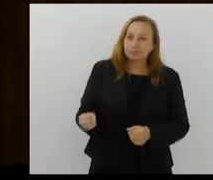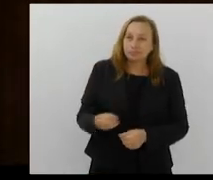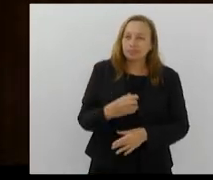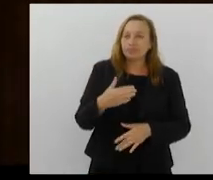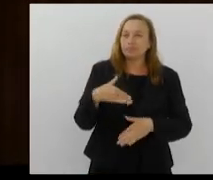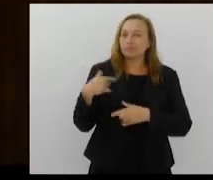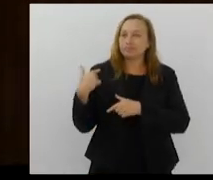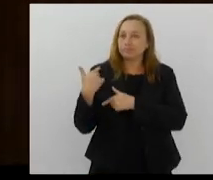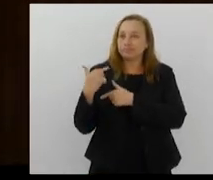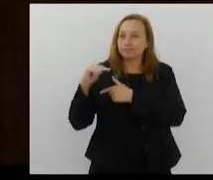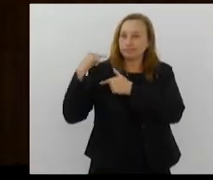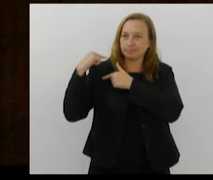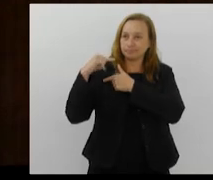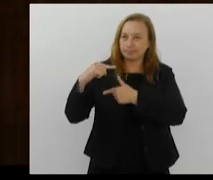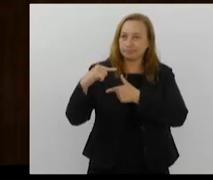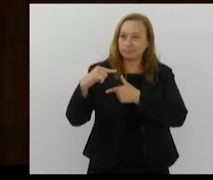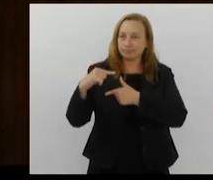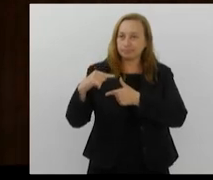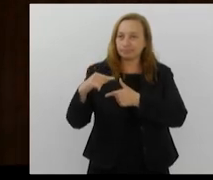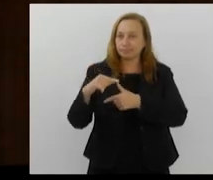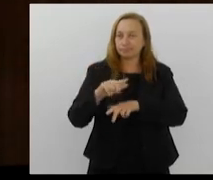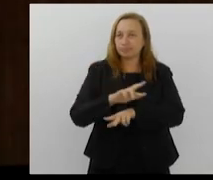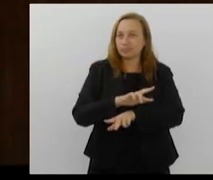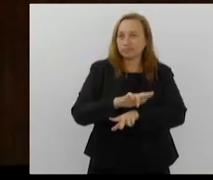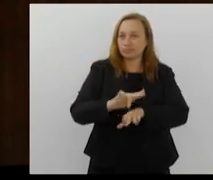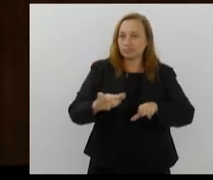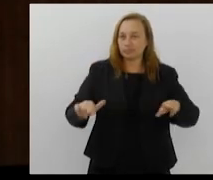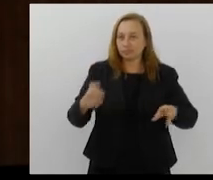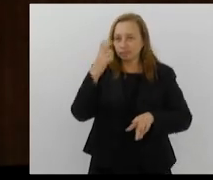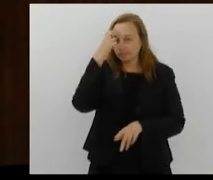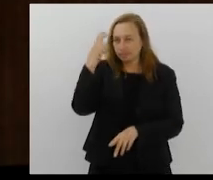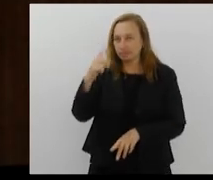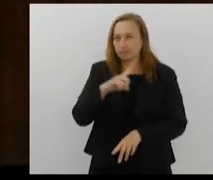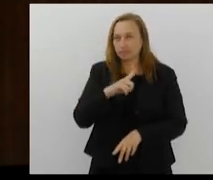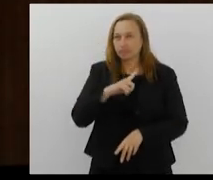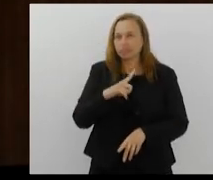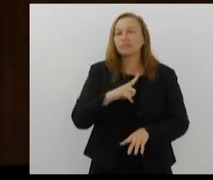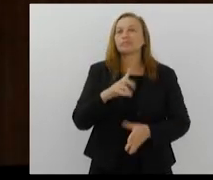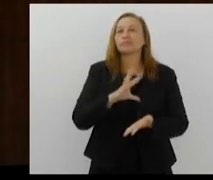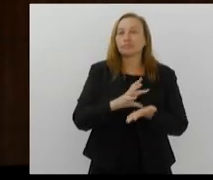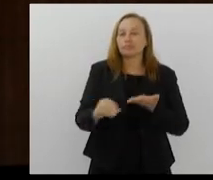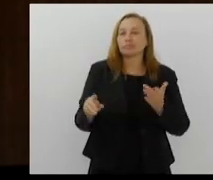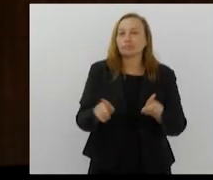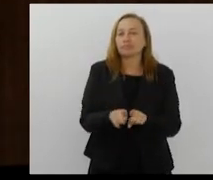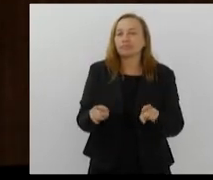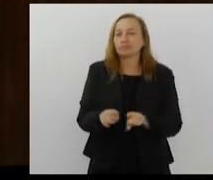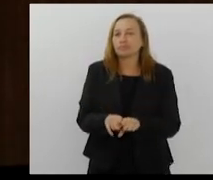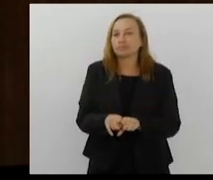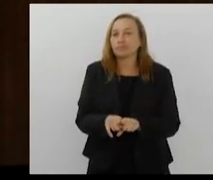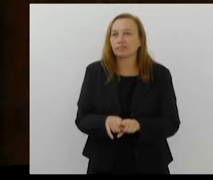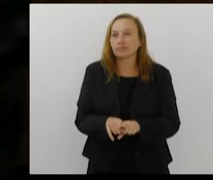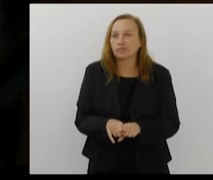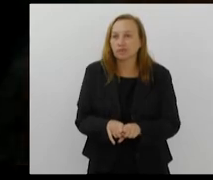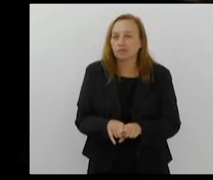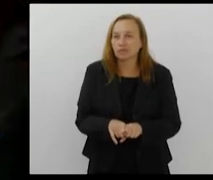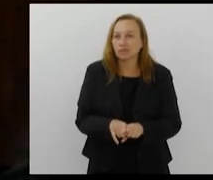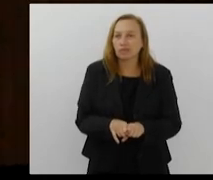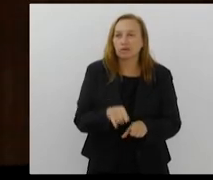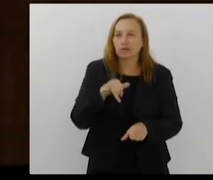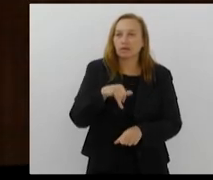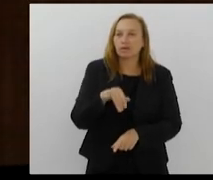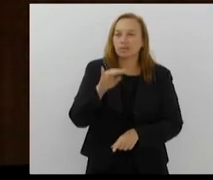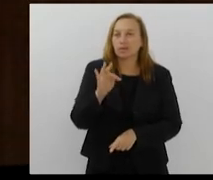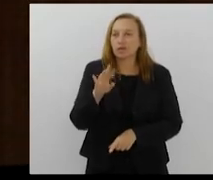tradição que é multicultural, que é, sobretudo, pautada também pela mitologia